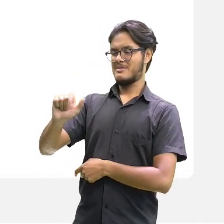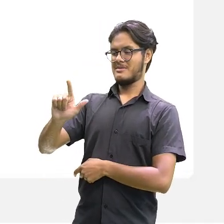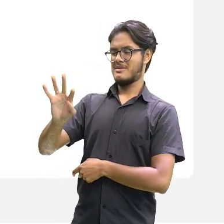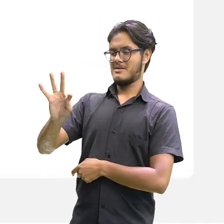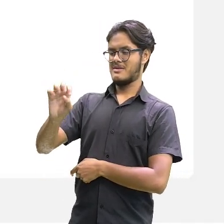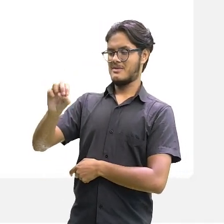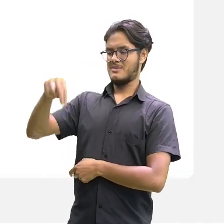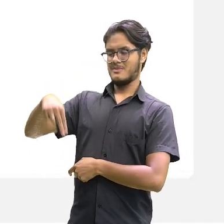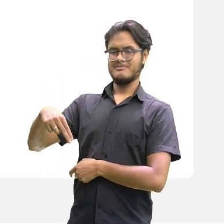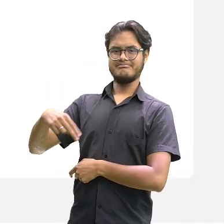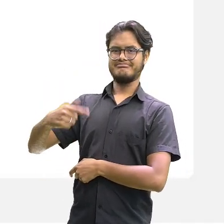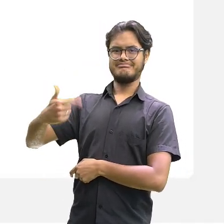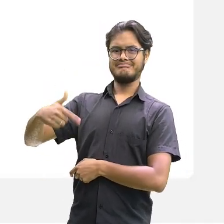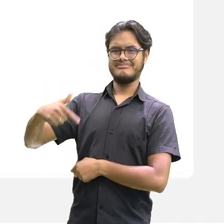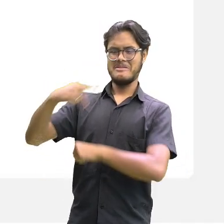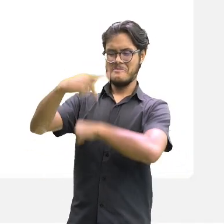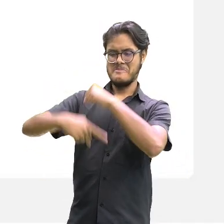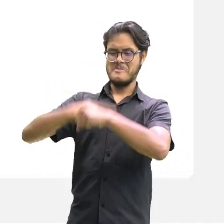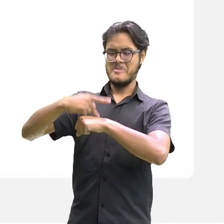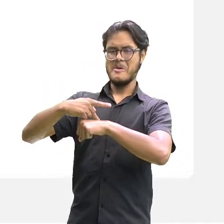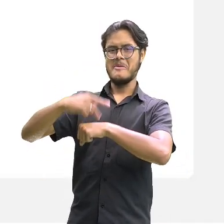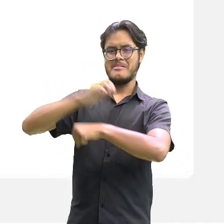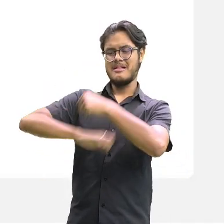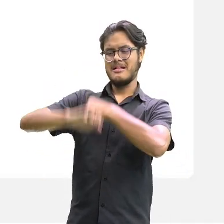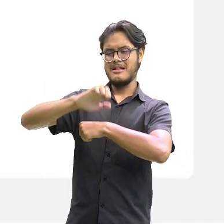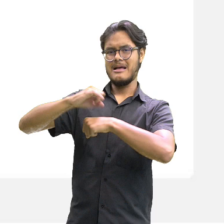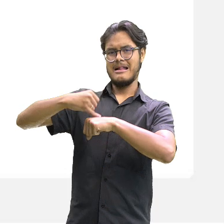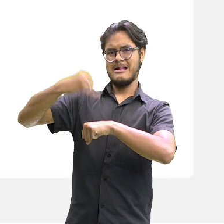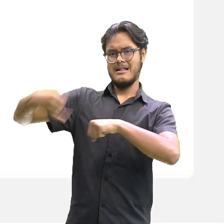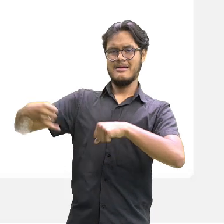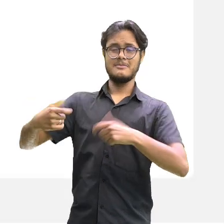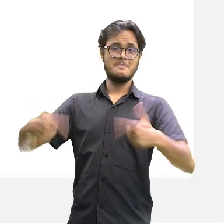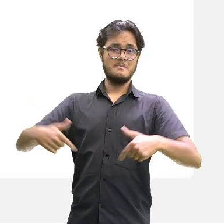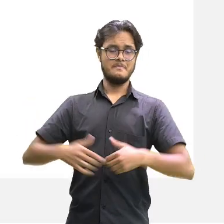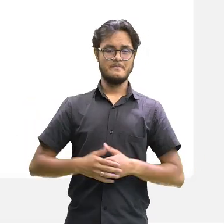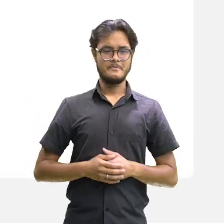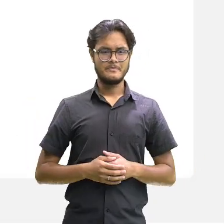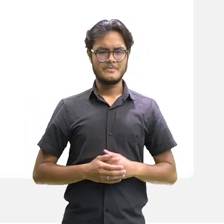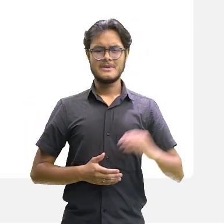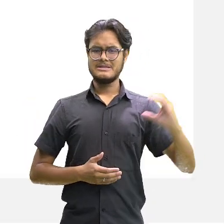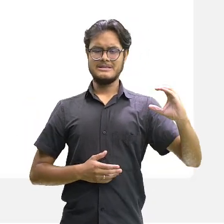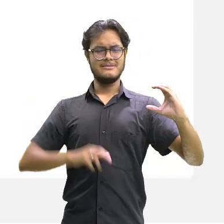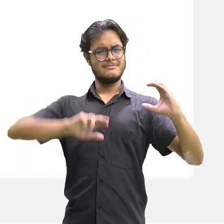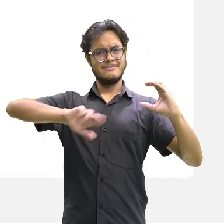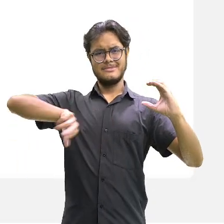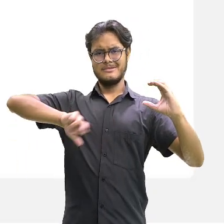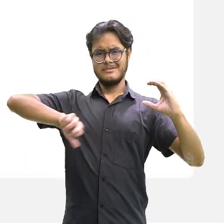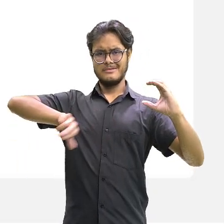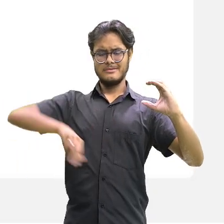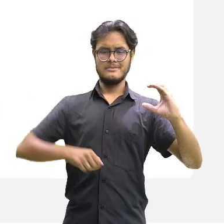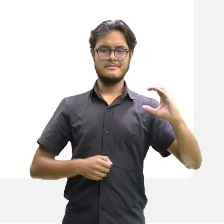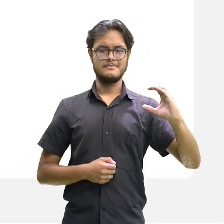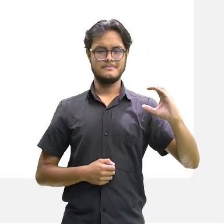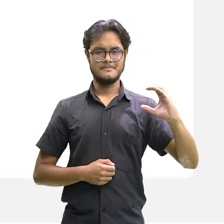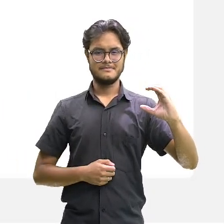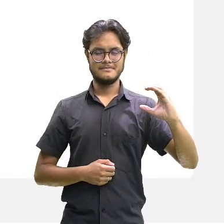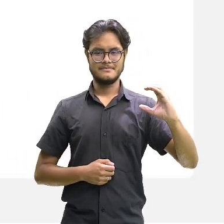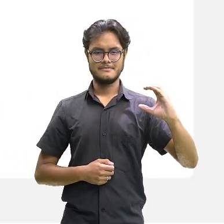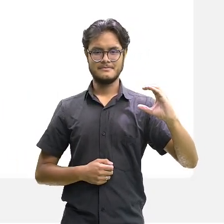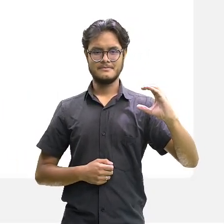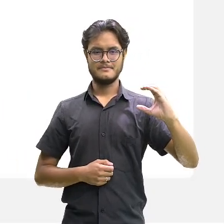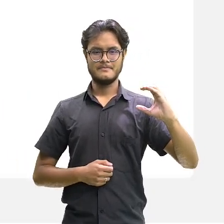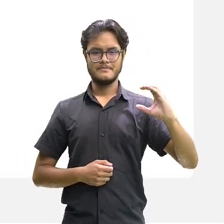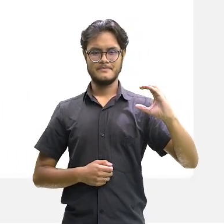dos prótons, nêutrons e elétrons, e a lei de Lavoisier também não falava disso. Letra C não pode ser porque a gente já viu que todos